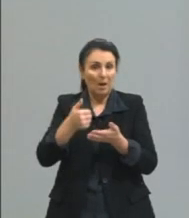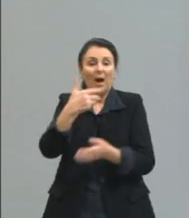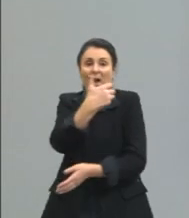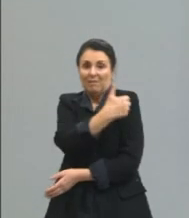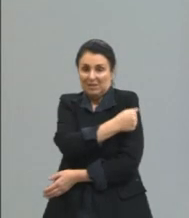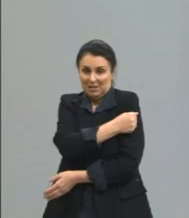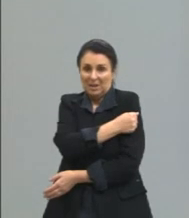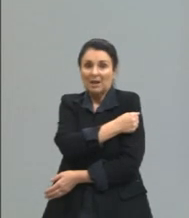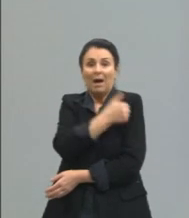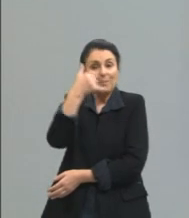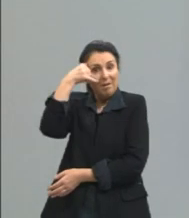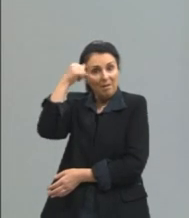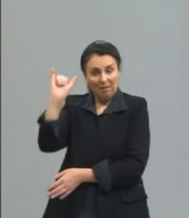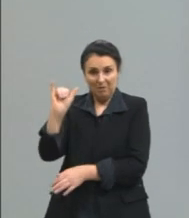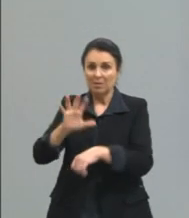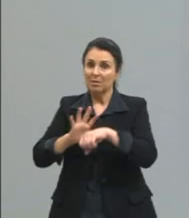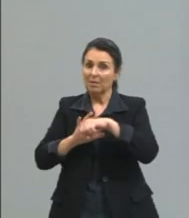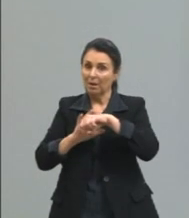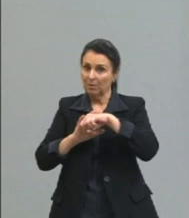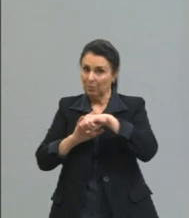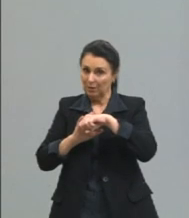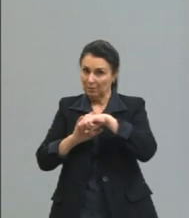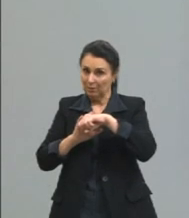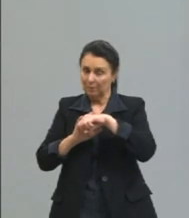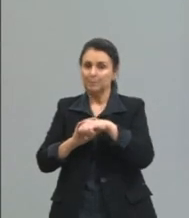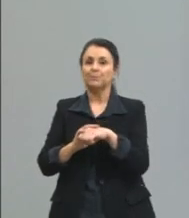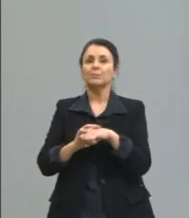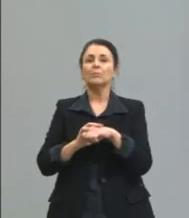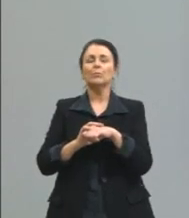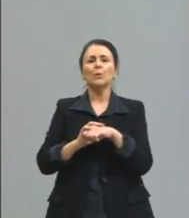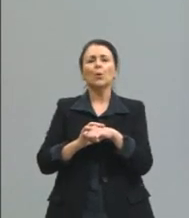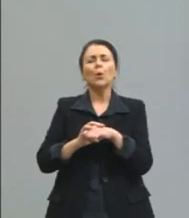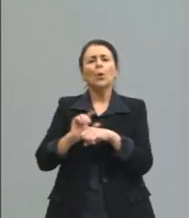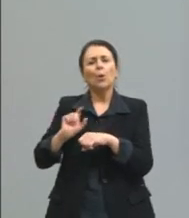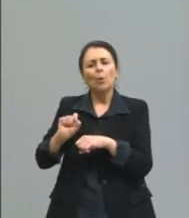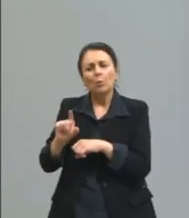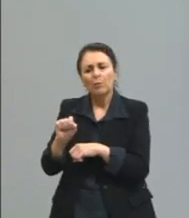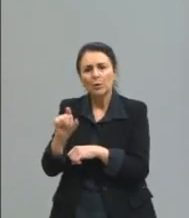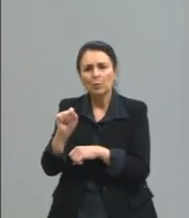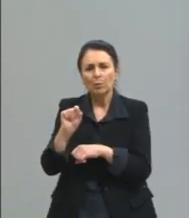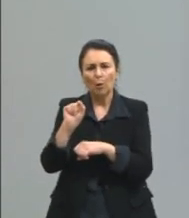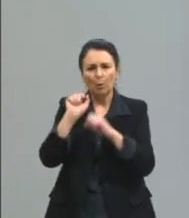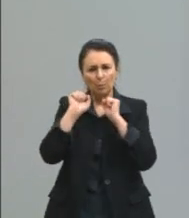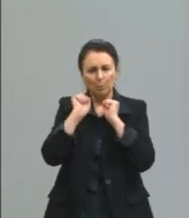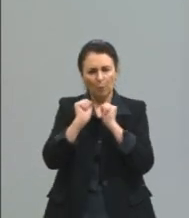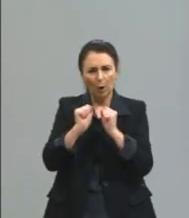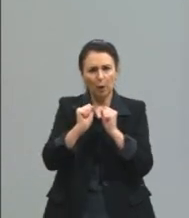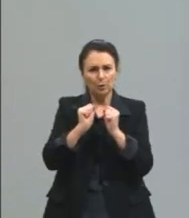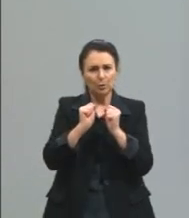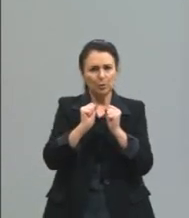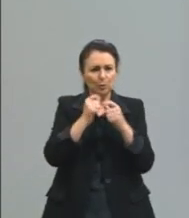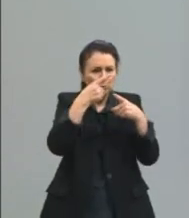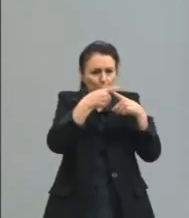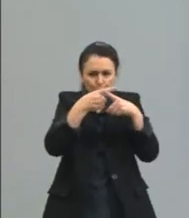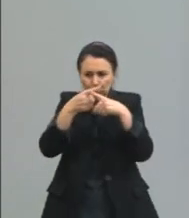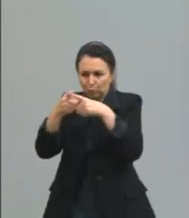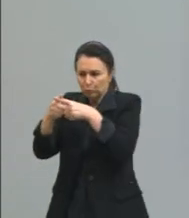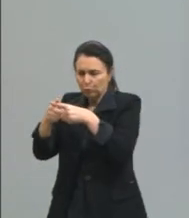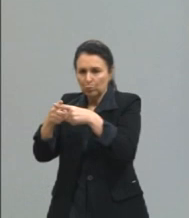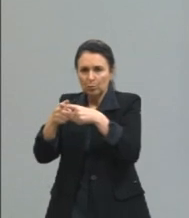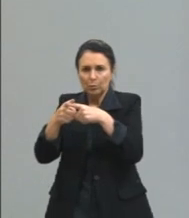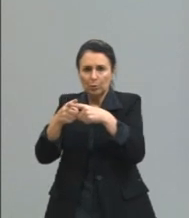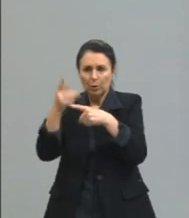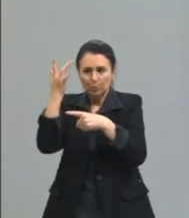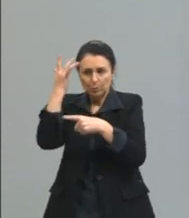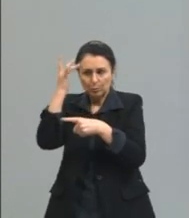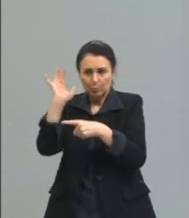Letra B. A compreensão de que um vírus pode se multiplicar em matéria orgânica Gente, na época eles nem sabiam o que era vírus, então